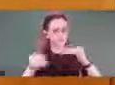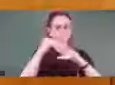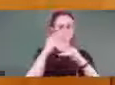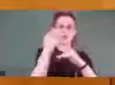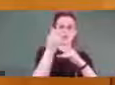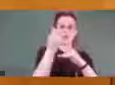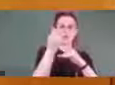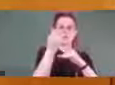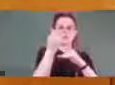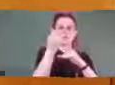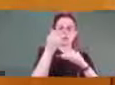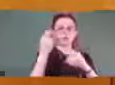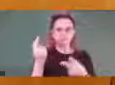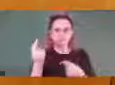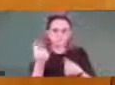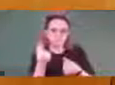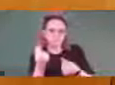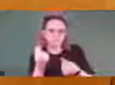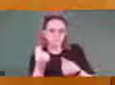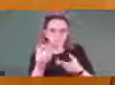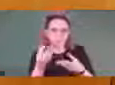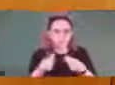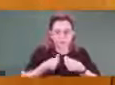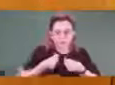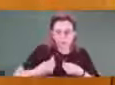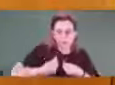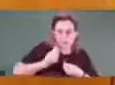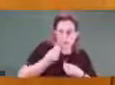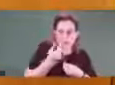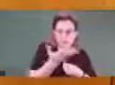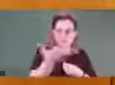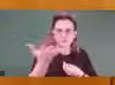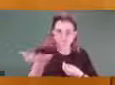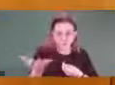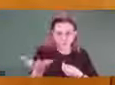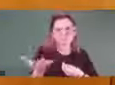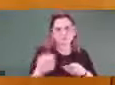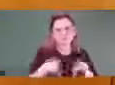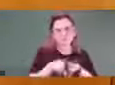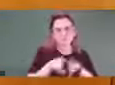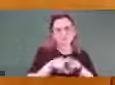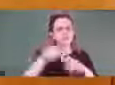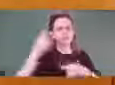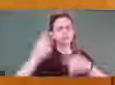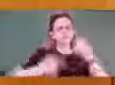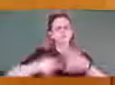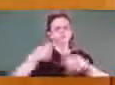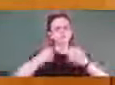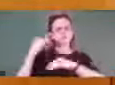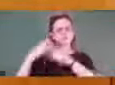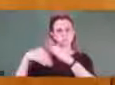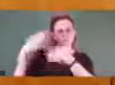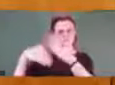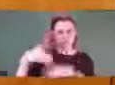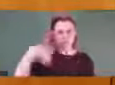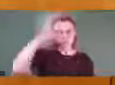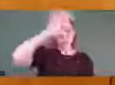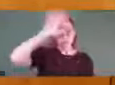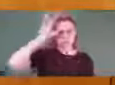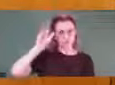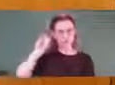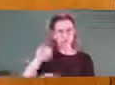colocar a economia a serviço da vida além disso vamos discutir no modelo de desenvolvimento para a Amazônia a chamada de